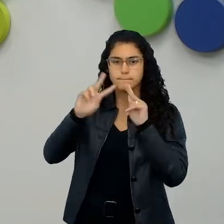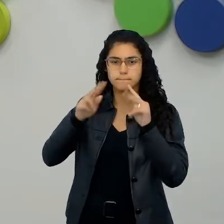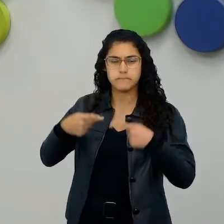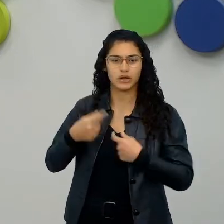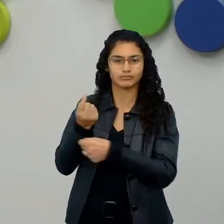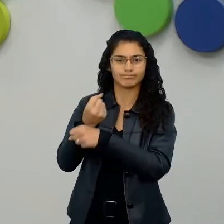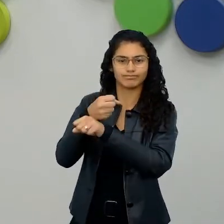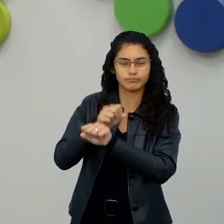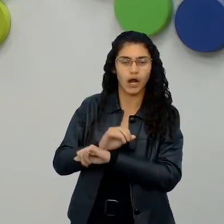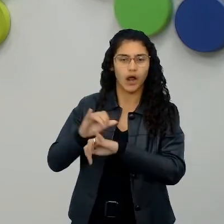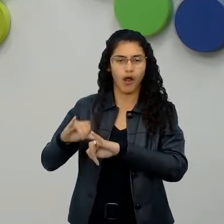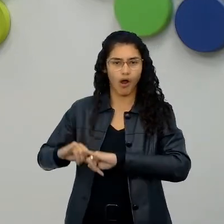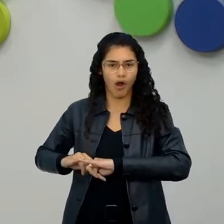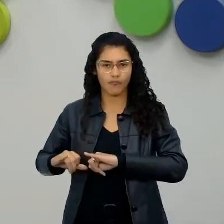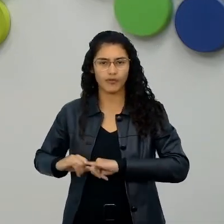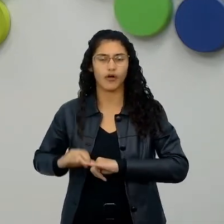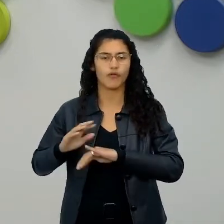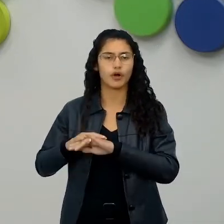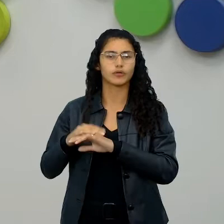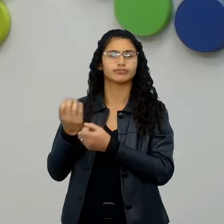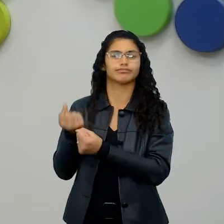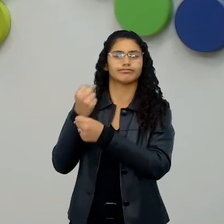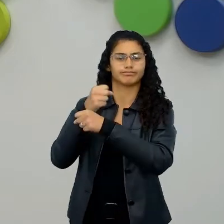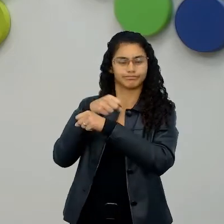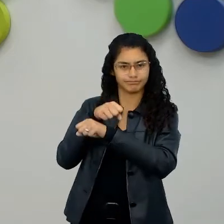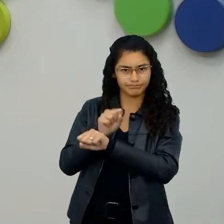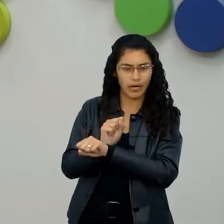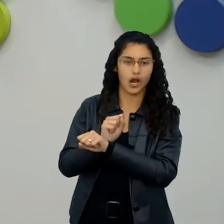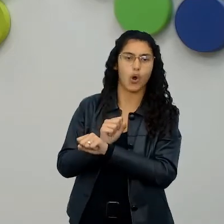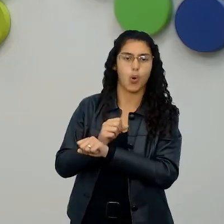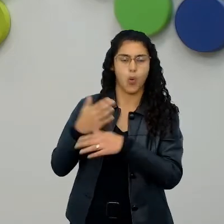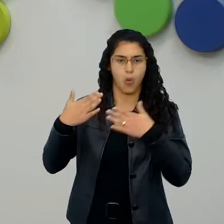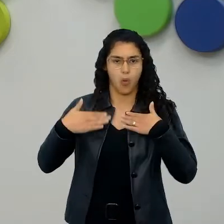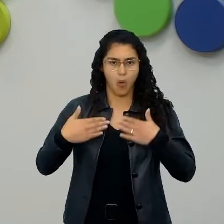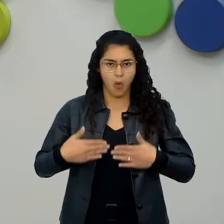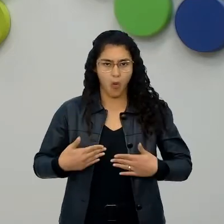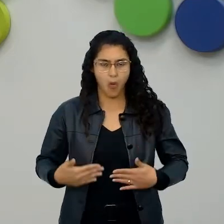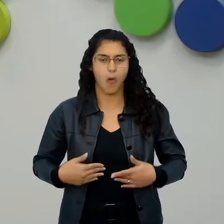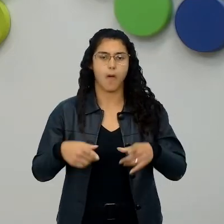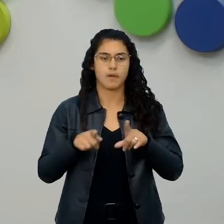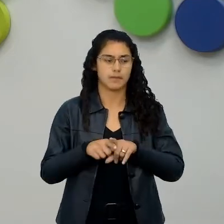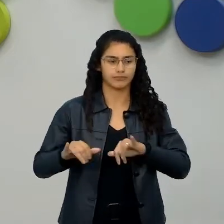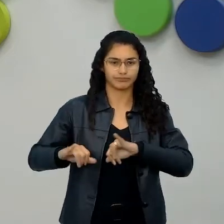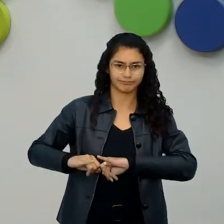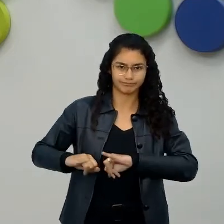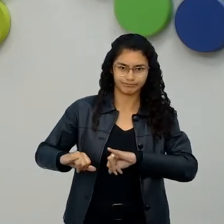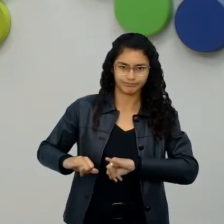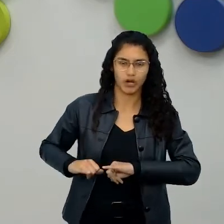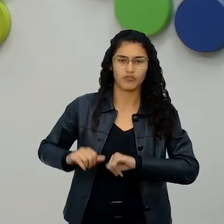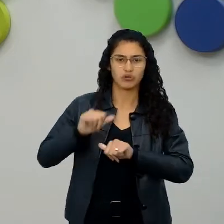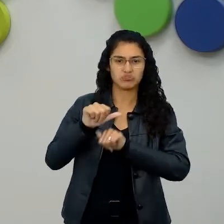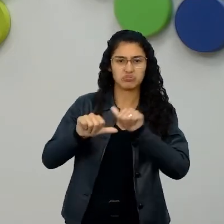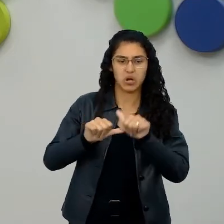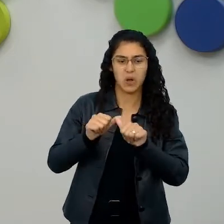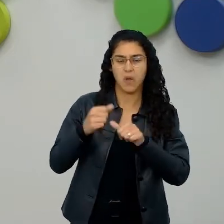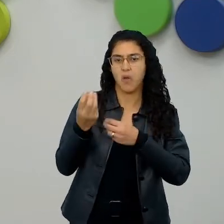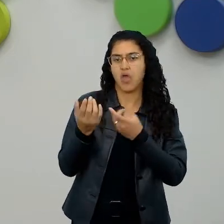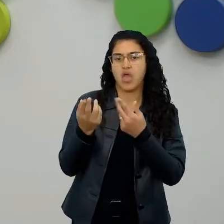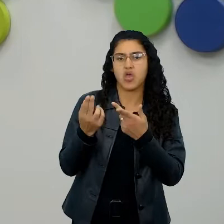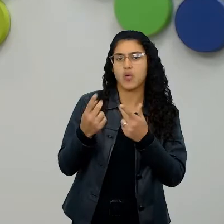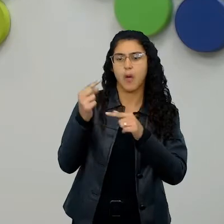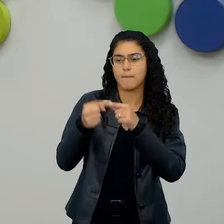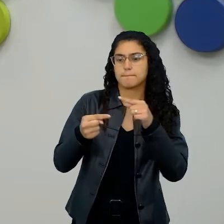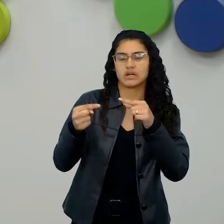os escravizados foram explorados, os seus corpos foram explorados, foram tornados objetos